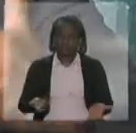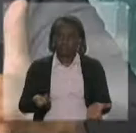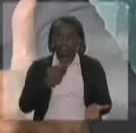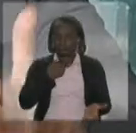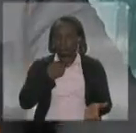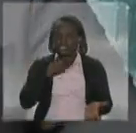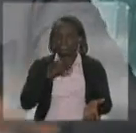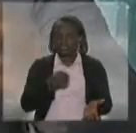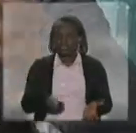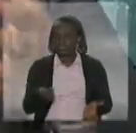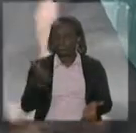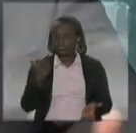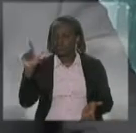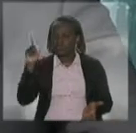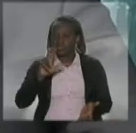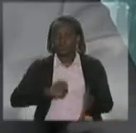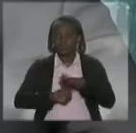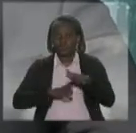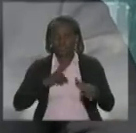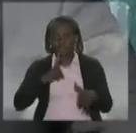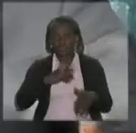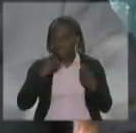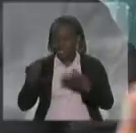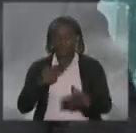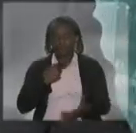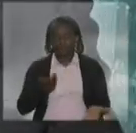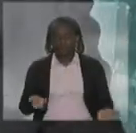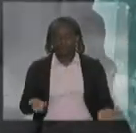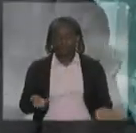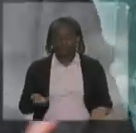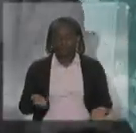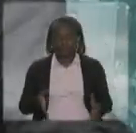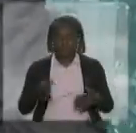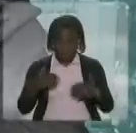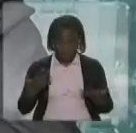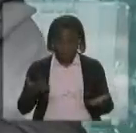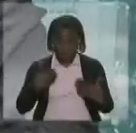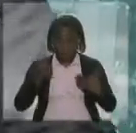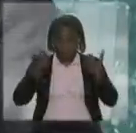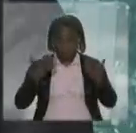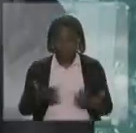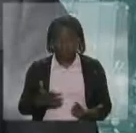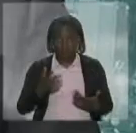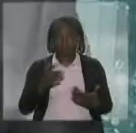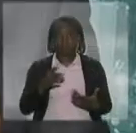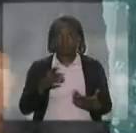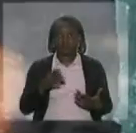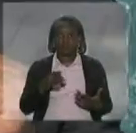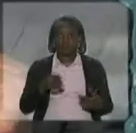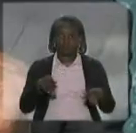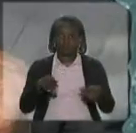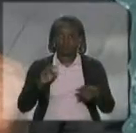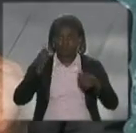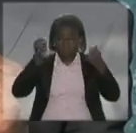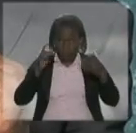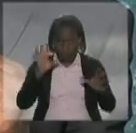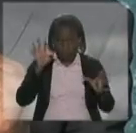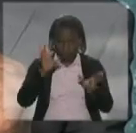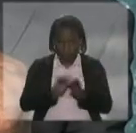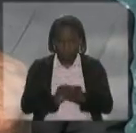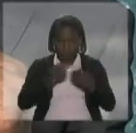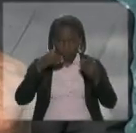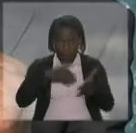transferir para a iniciativa privada então é eu estava dizendo aqui e e conclua esta minha